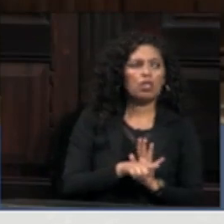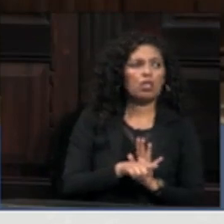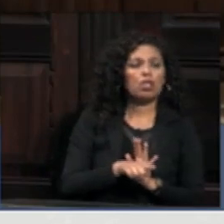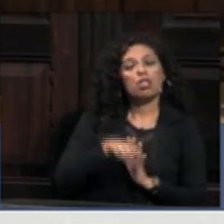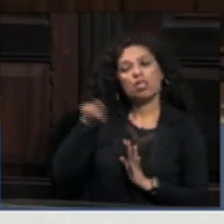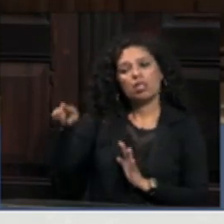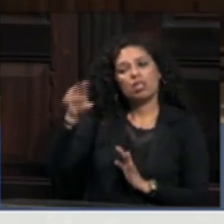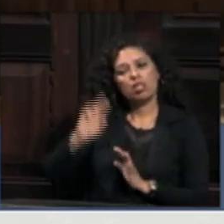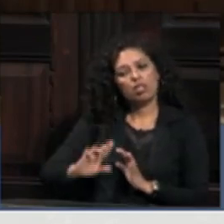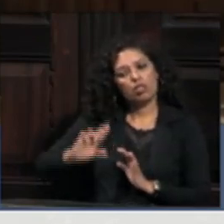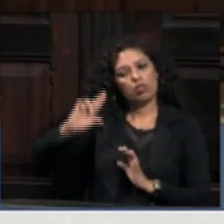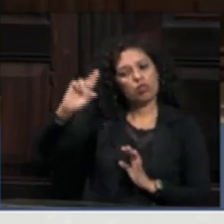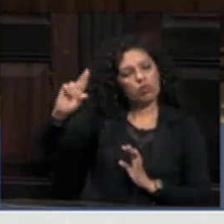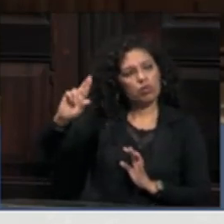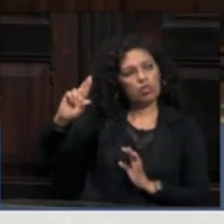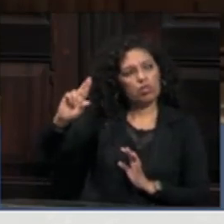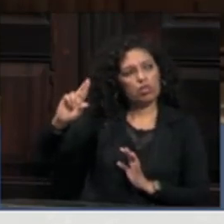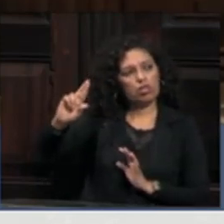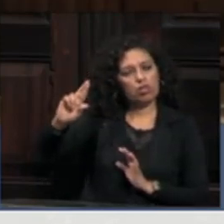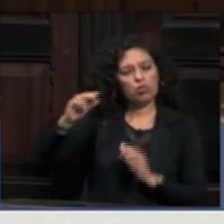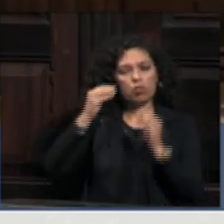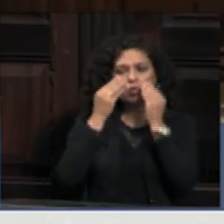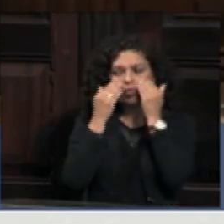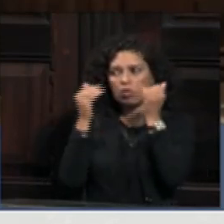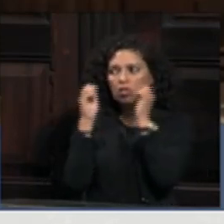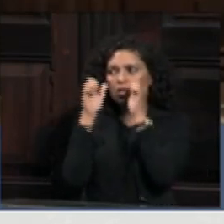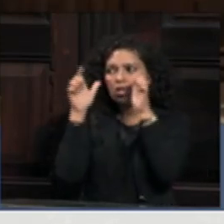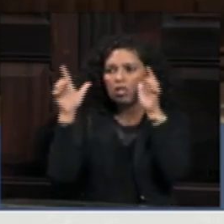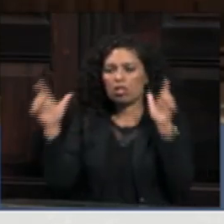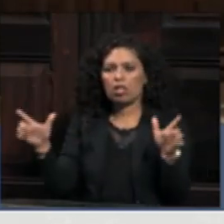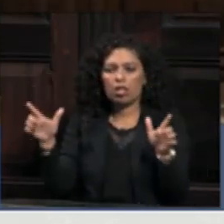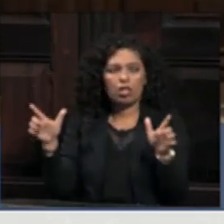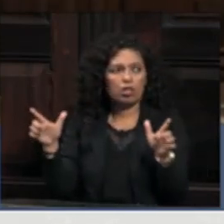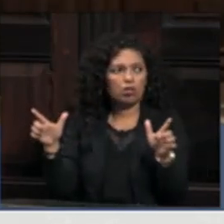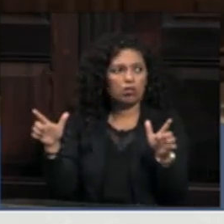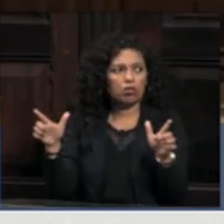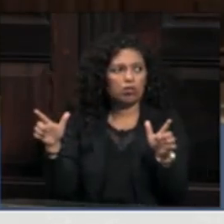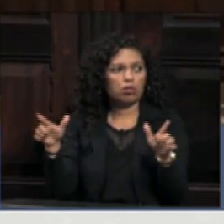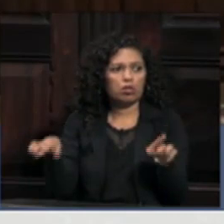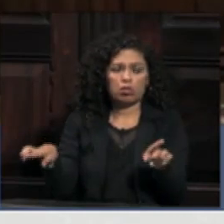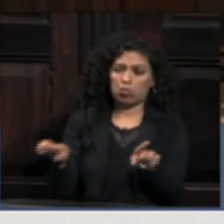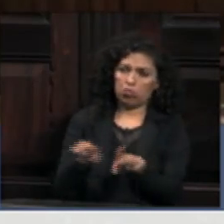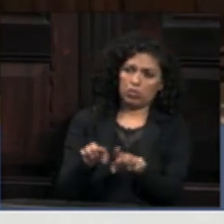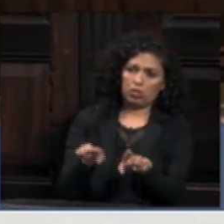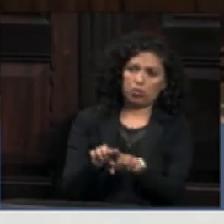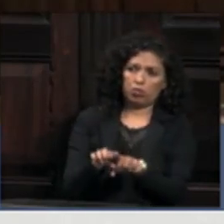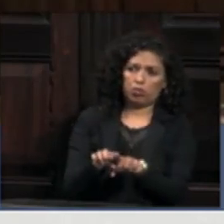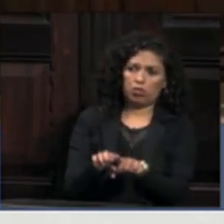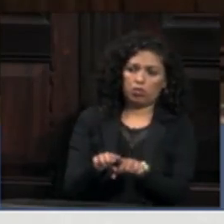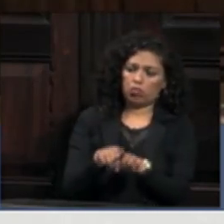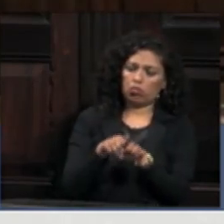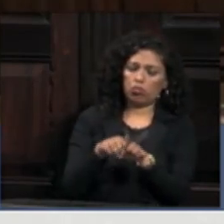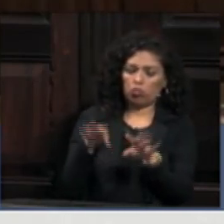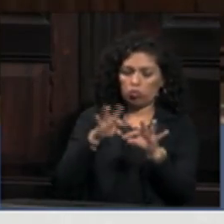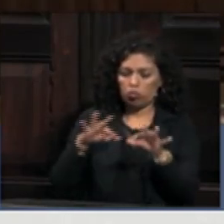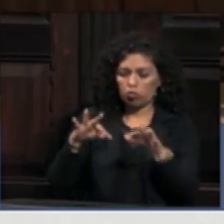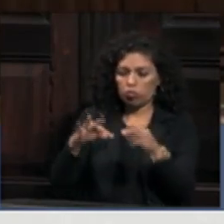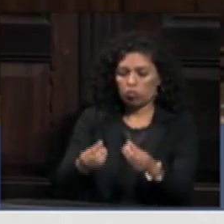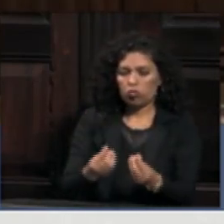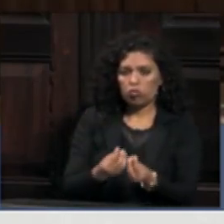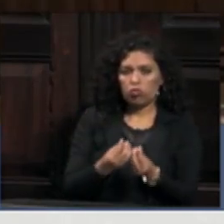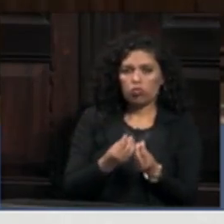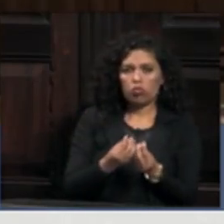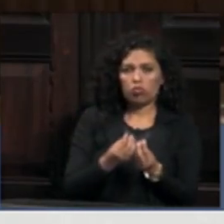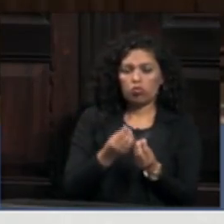que ser responsável por dar transparência ao incentivo, inclusive os benefícios